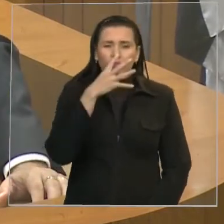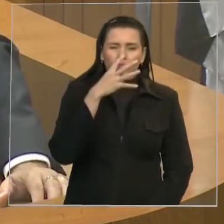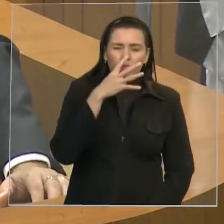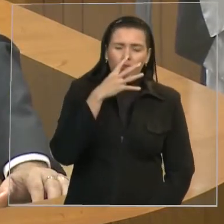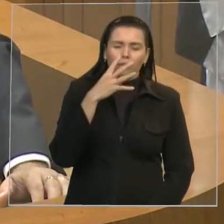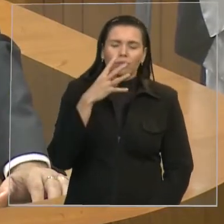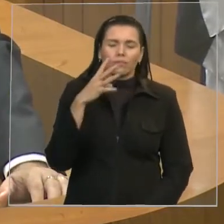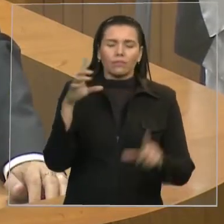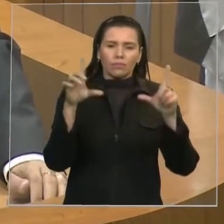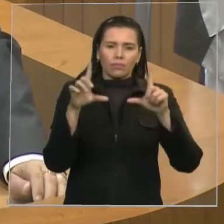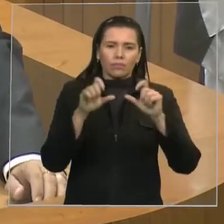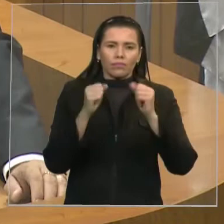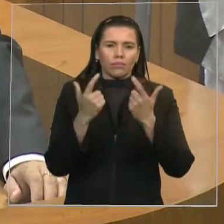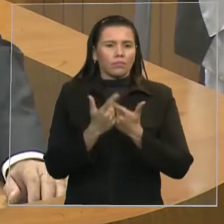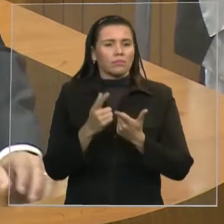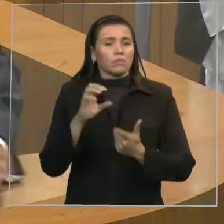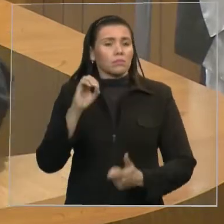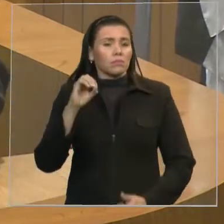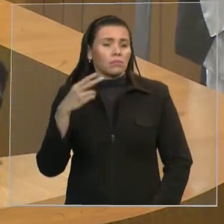Assembleia.